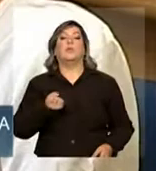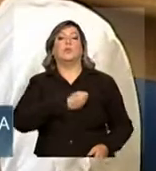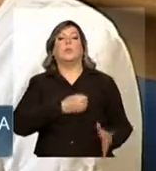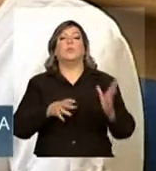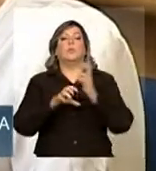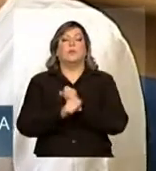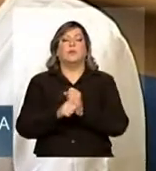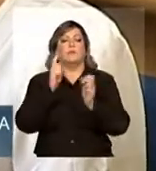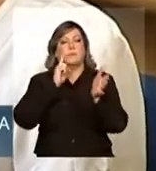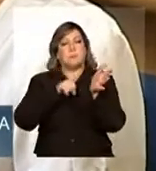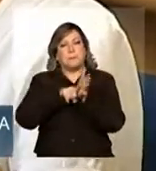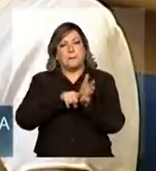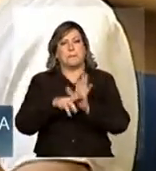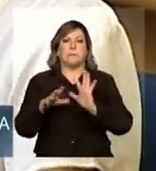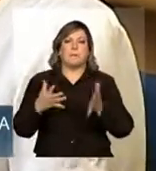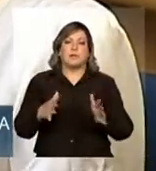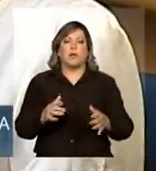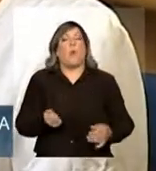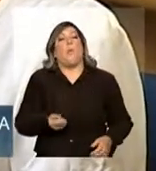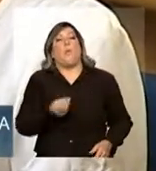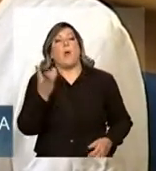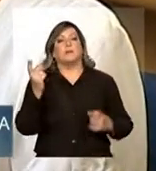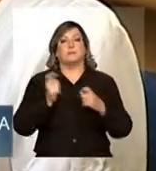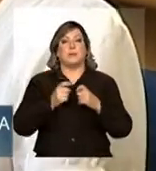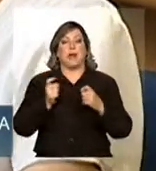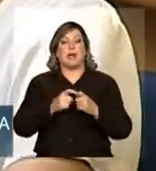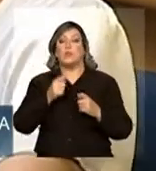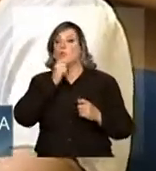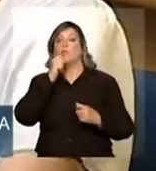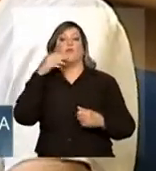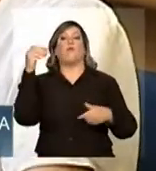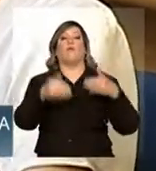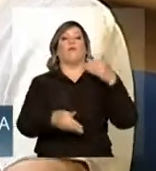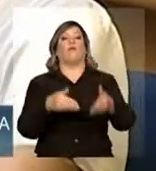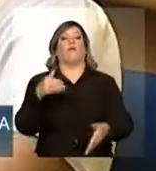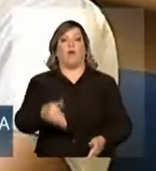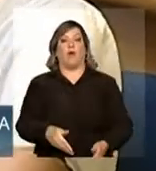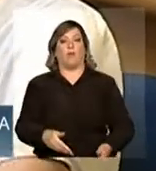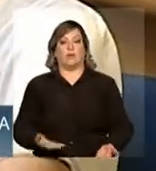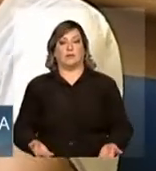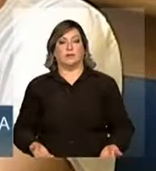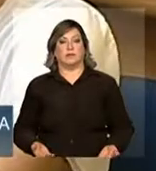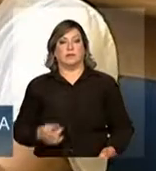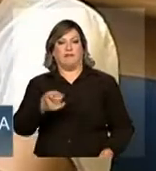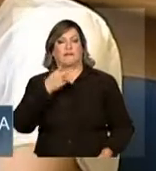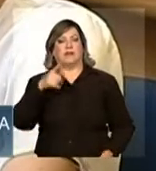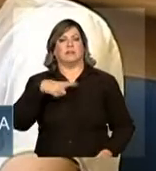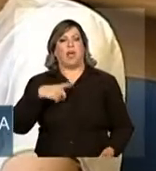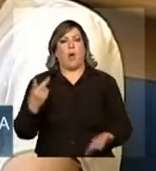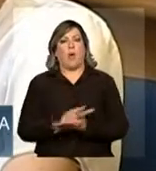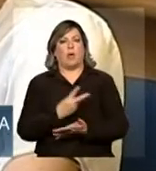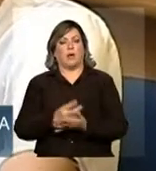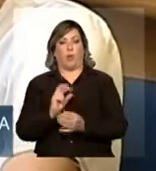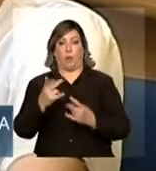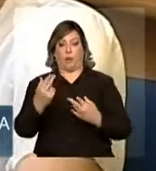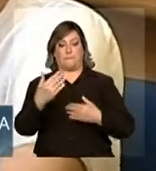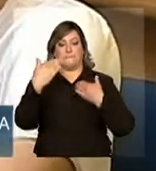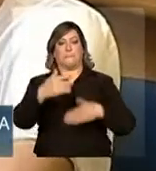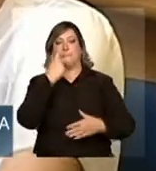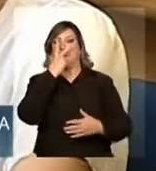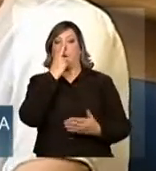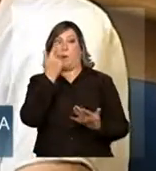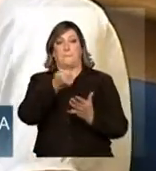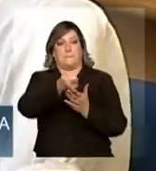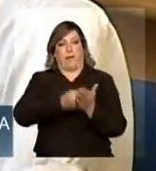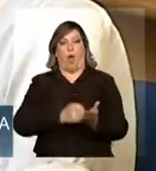balanço pelo menos parcial de Quantos médicos não se apresentaram Quando o senhor fala que essa situação se repete como quando se faz um concurso público né você já